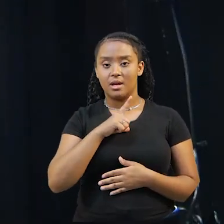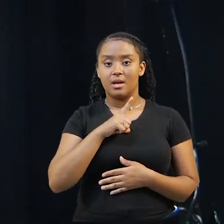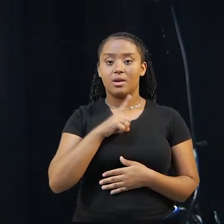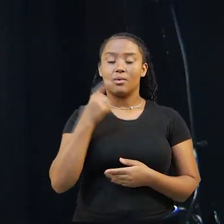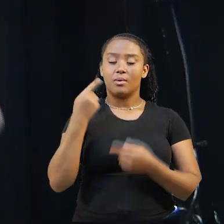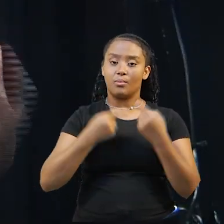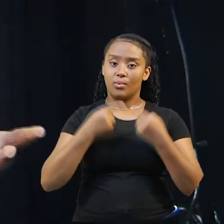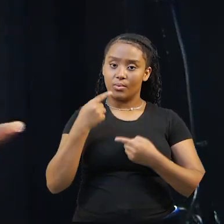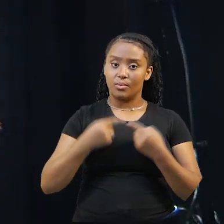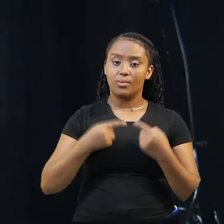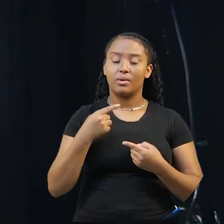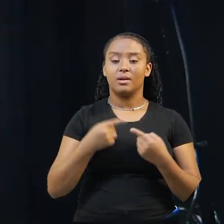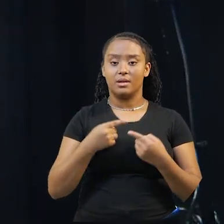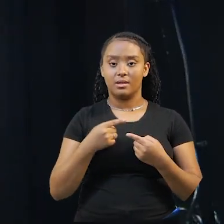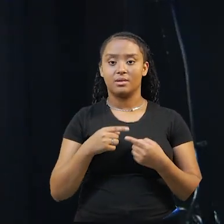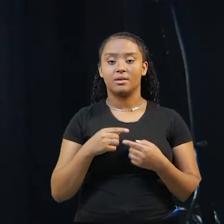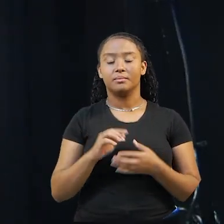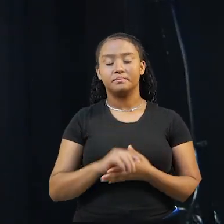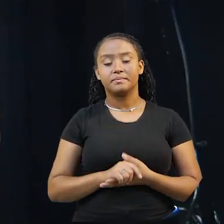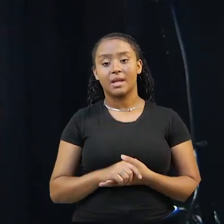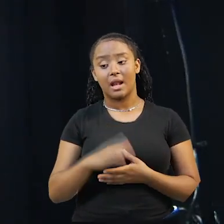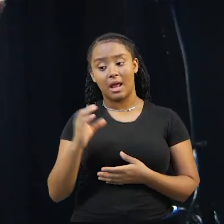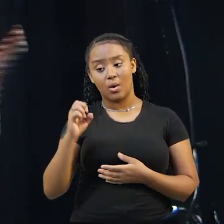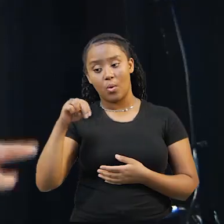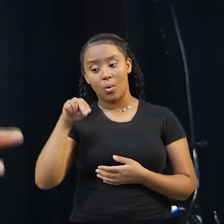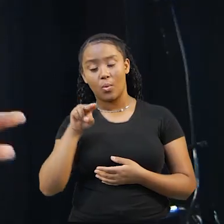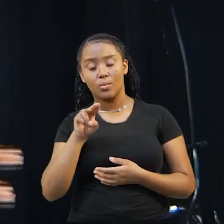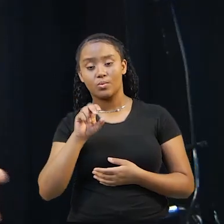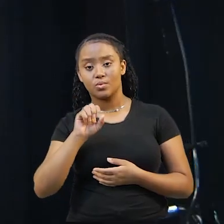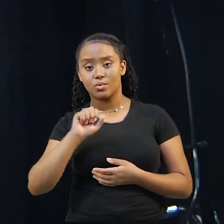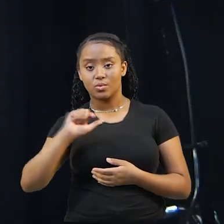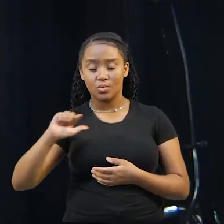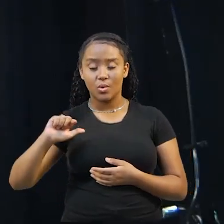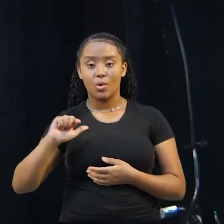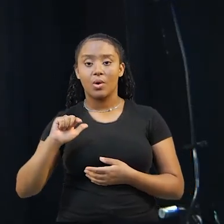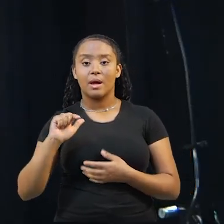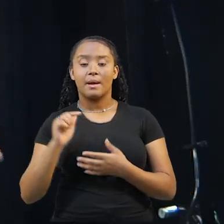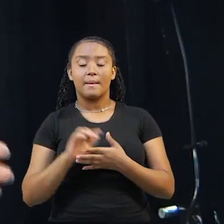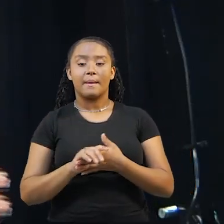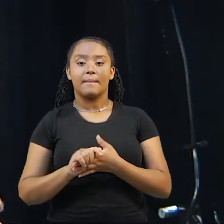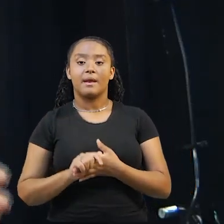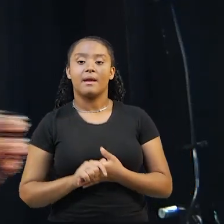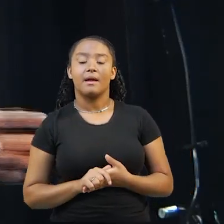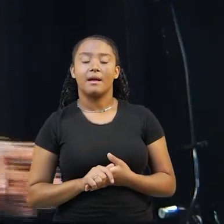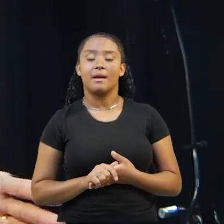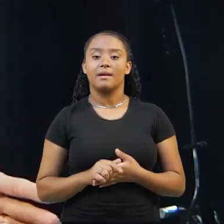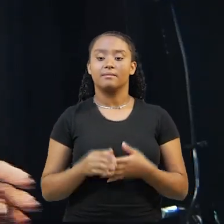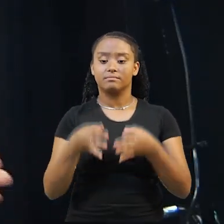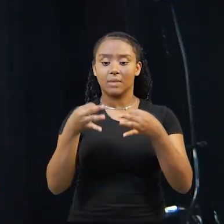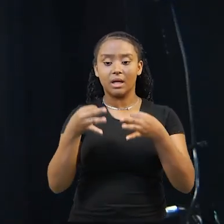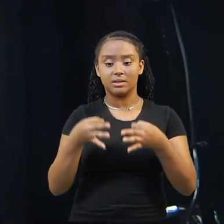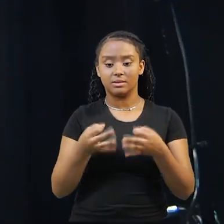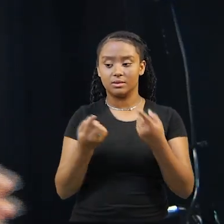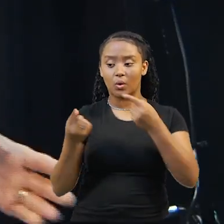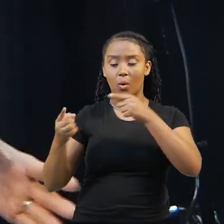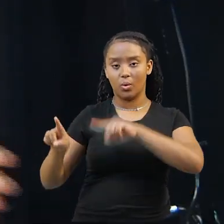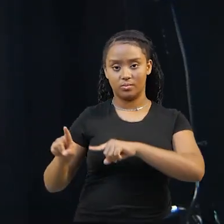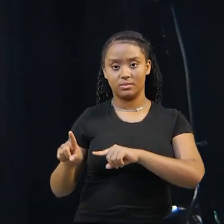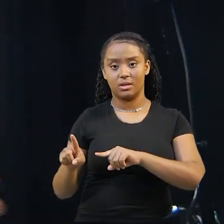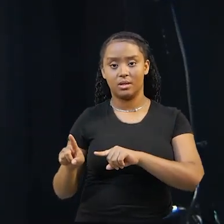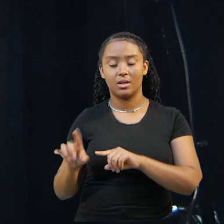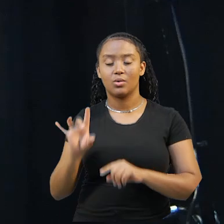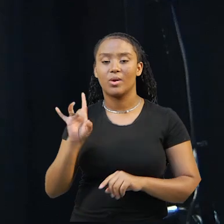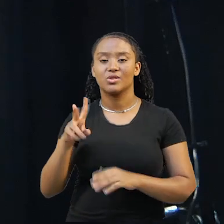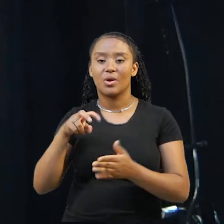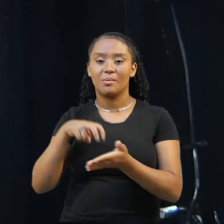ser também discutida no Consum para ter um enfrentamento adequado, correto, célere, e um enfrentamento